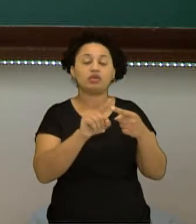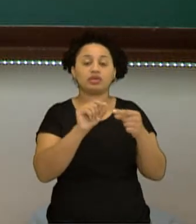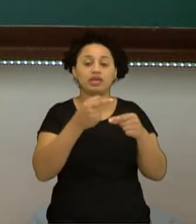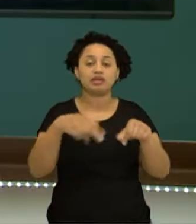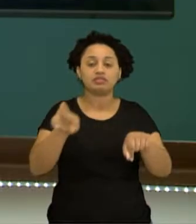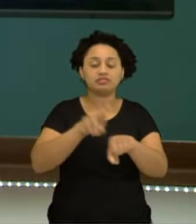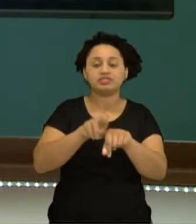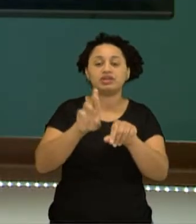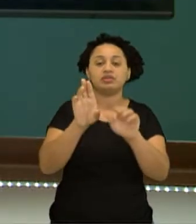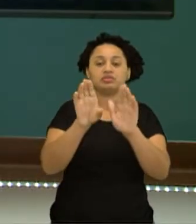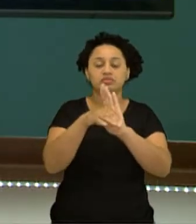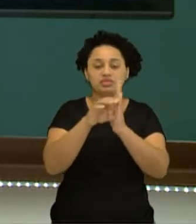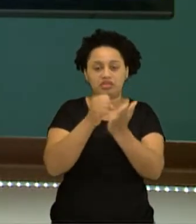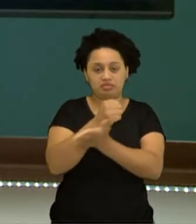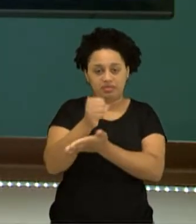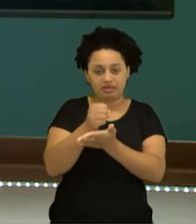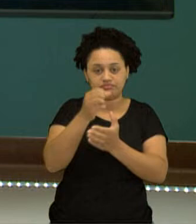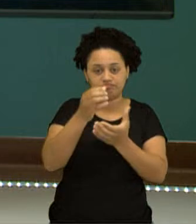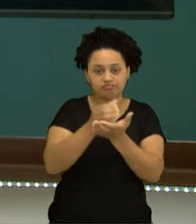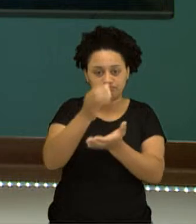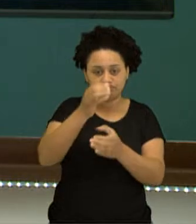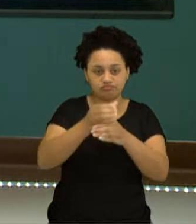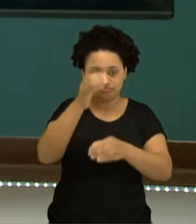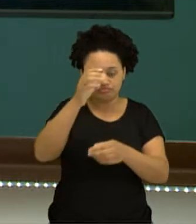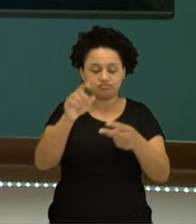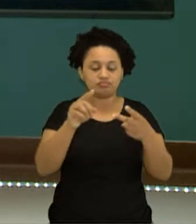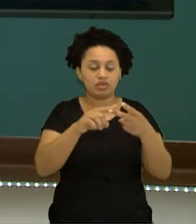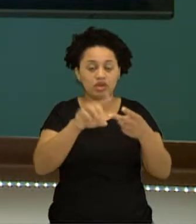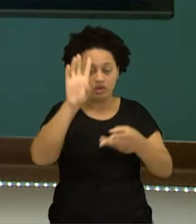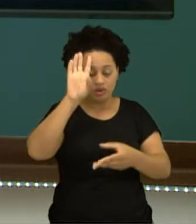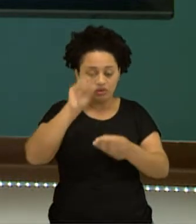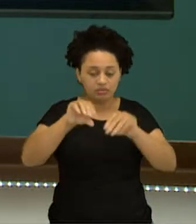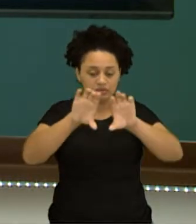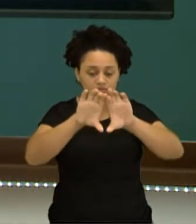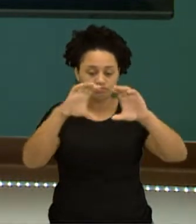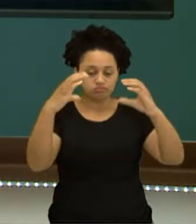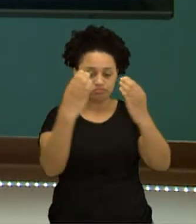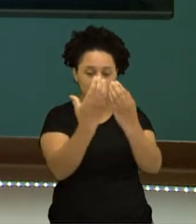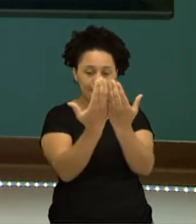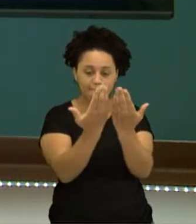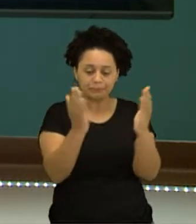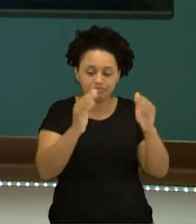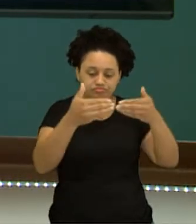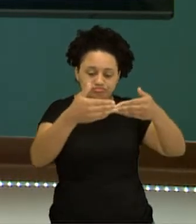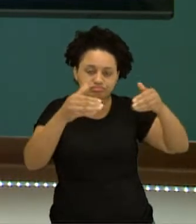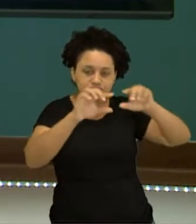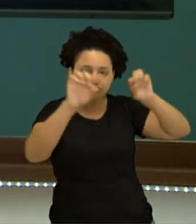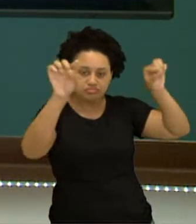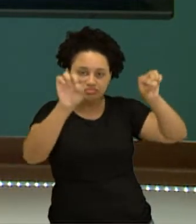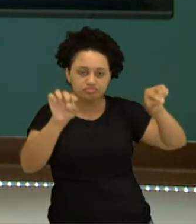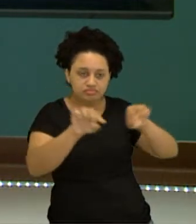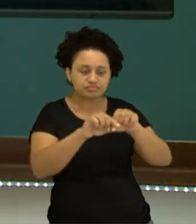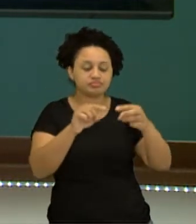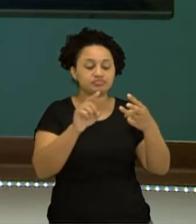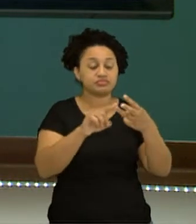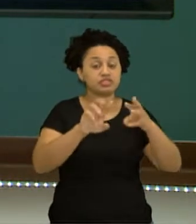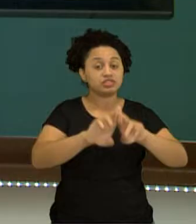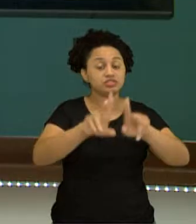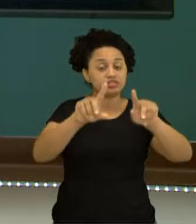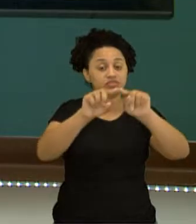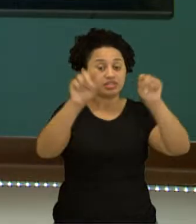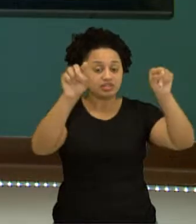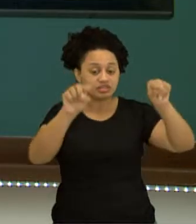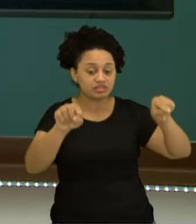do cilindro, compreender essa secção mediana de um cilindro e diferenciar a secção mediana